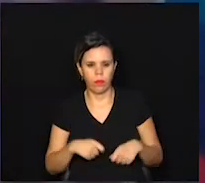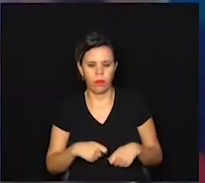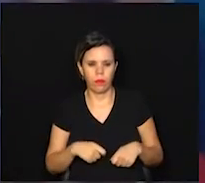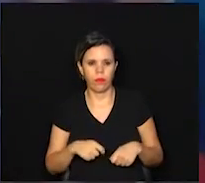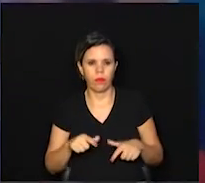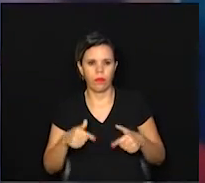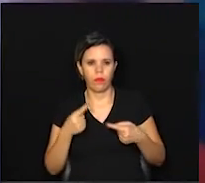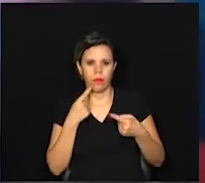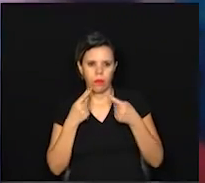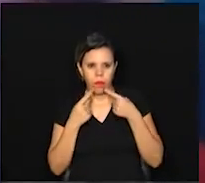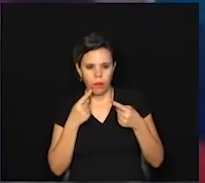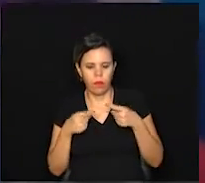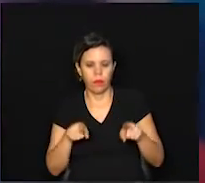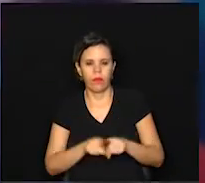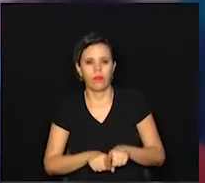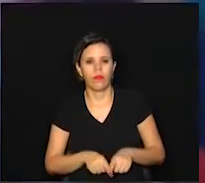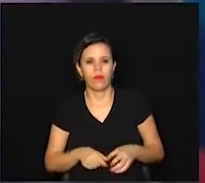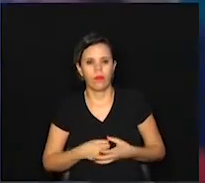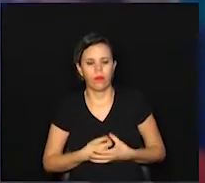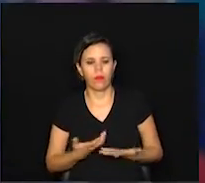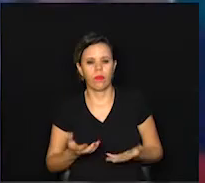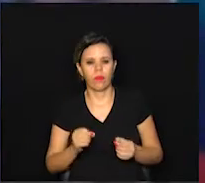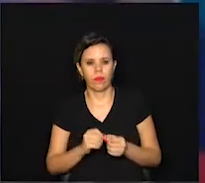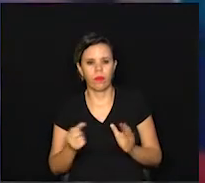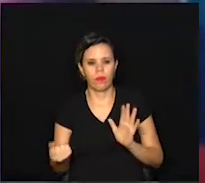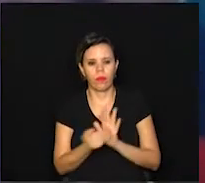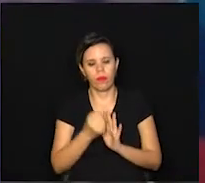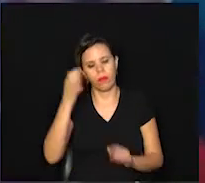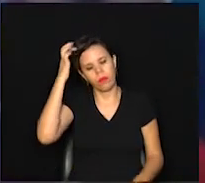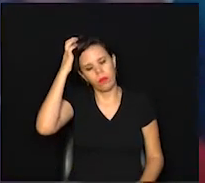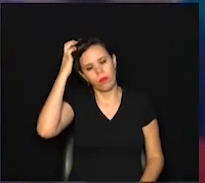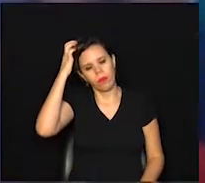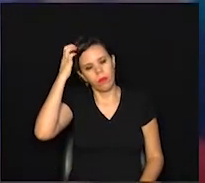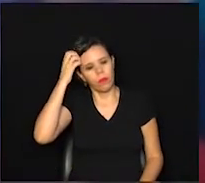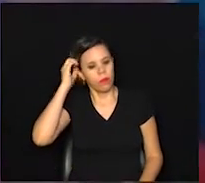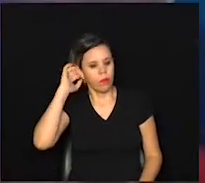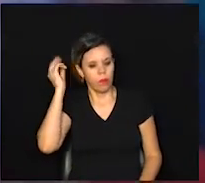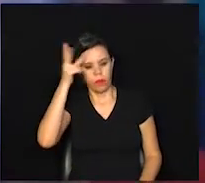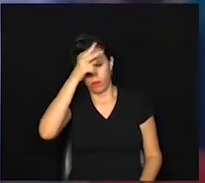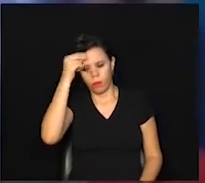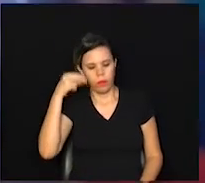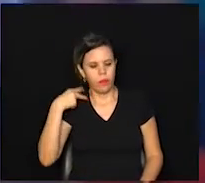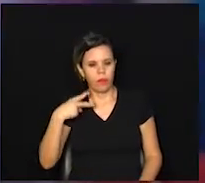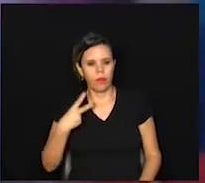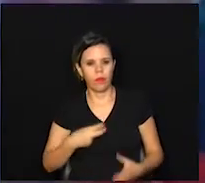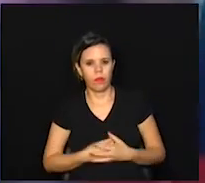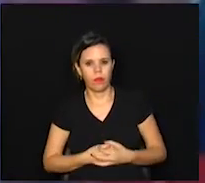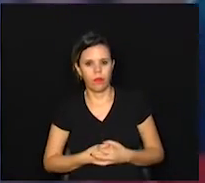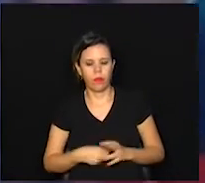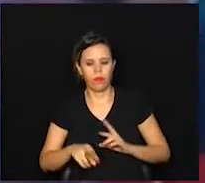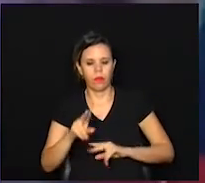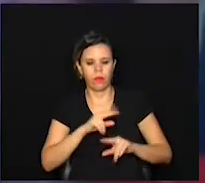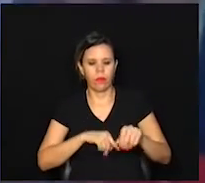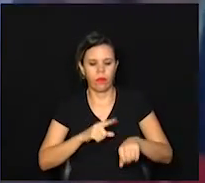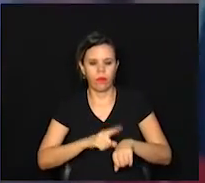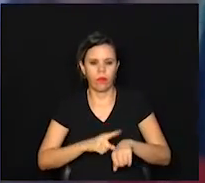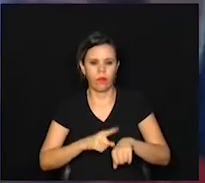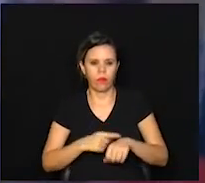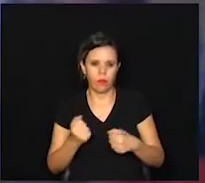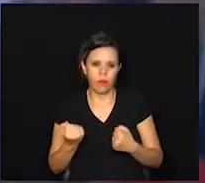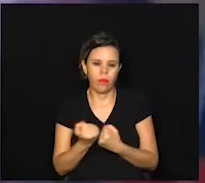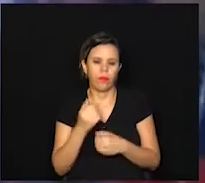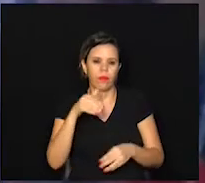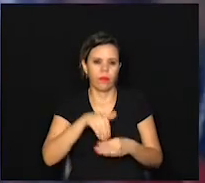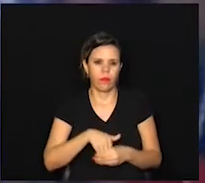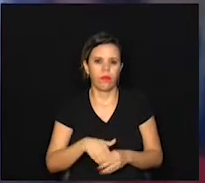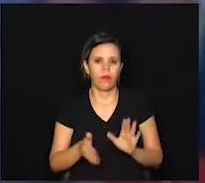esse diálogo, e até queria fazer aqui um registro. O atual prefeito, quando vereador, em vários momentos votou a favor de